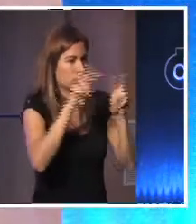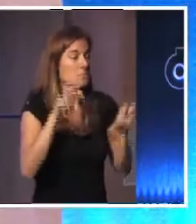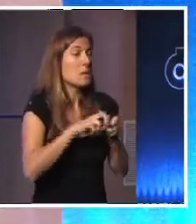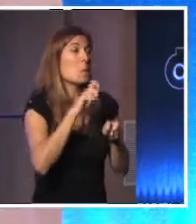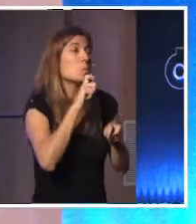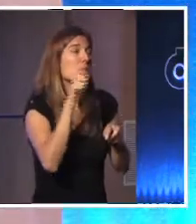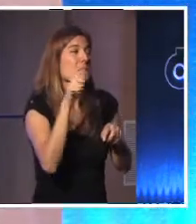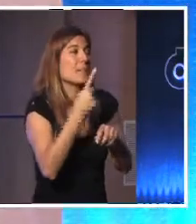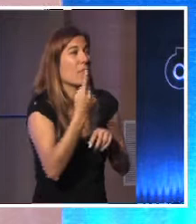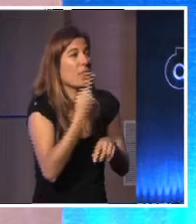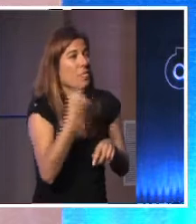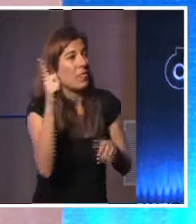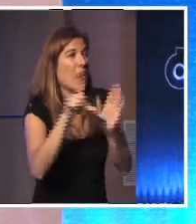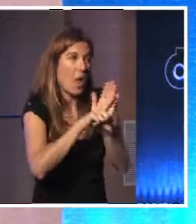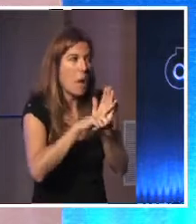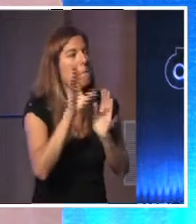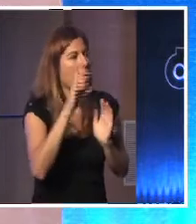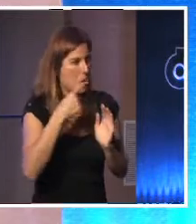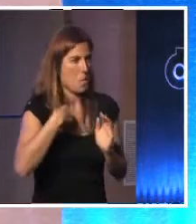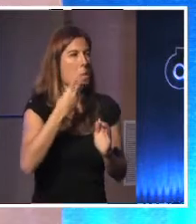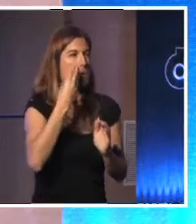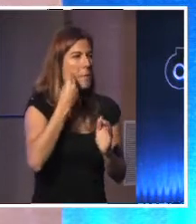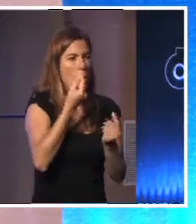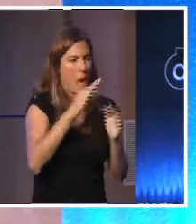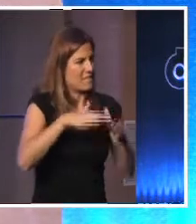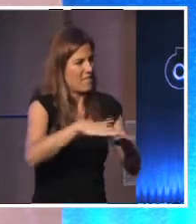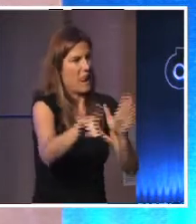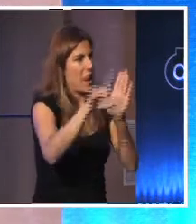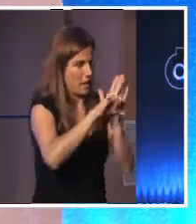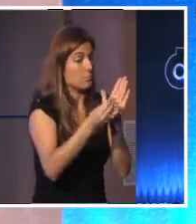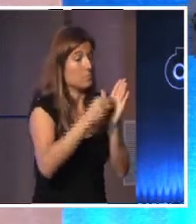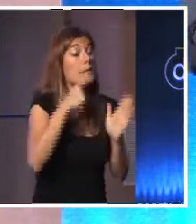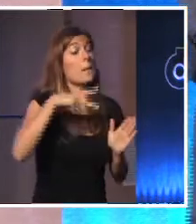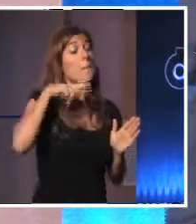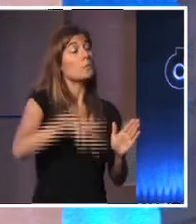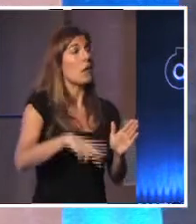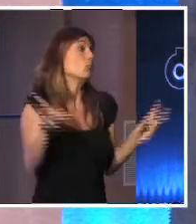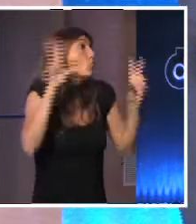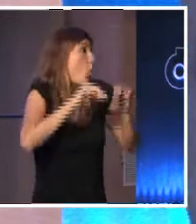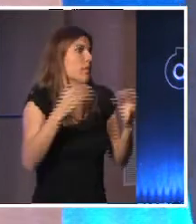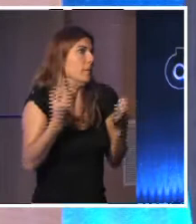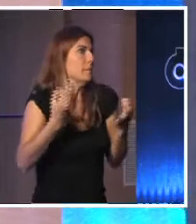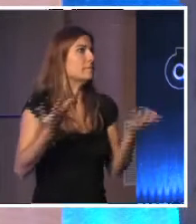atraso na lei em relação a isso, mas também penso que está tudo na forja para sair. Portanto, em Portugal é uma novidade.